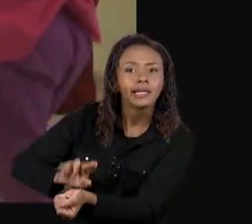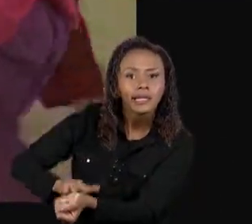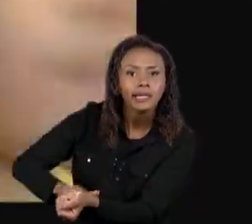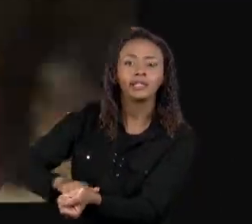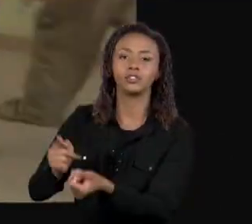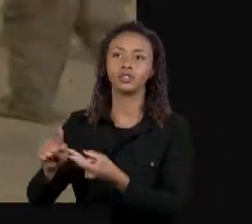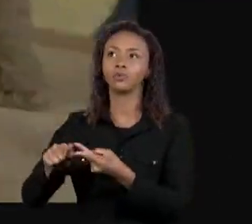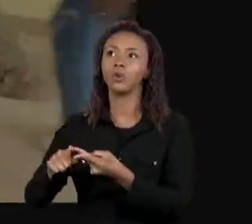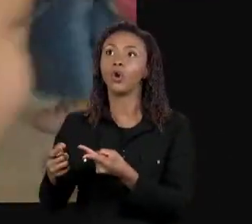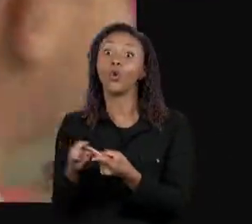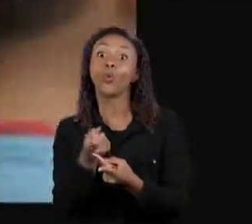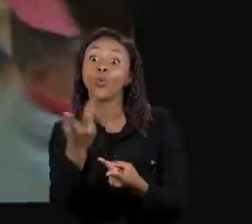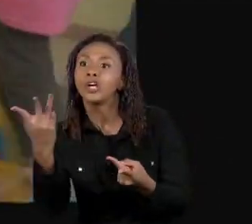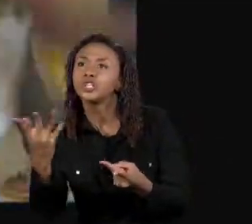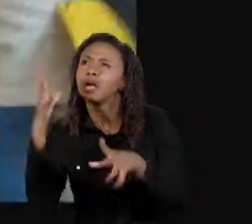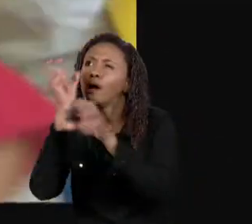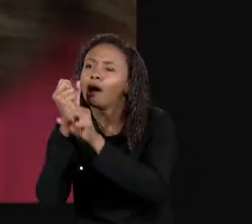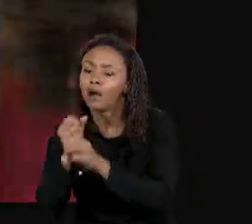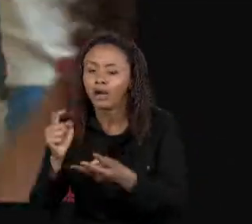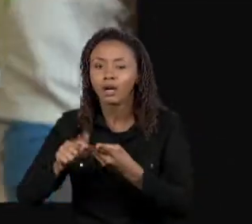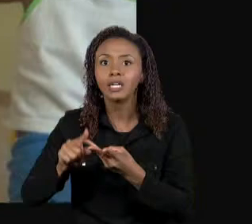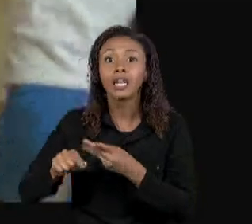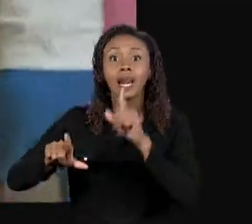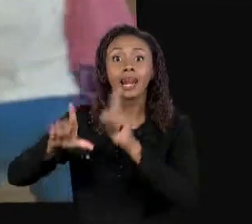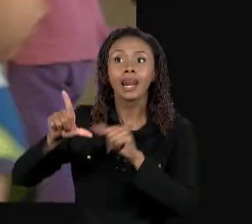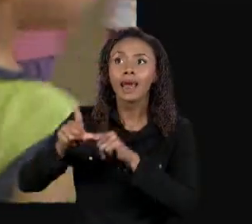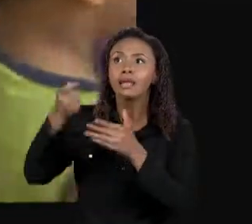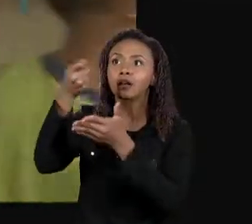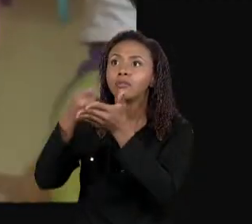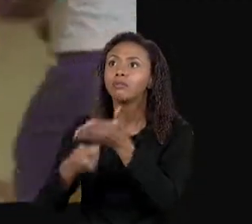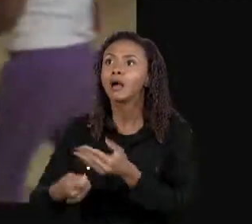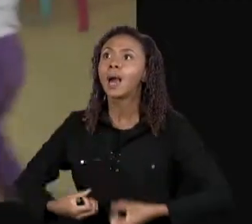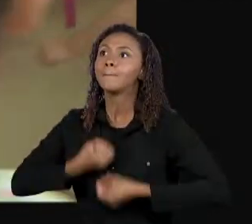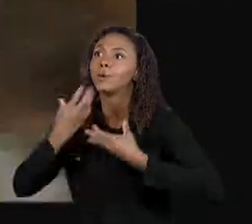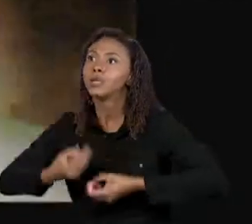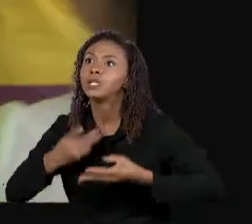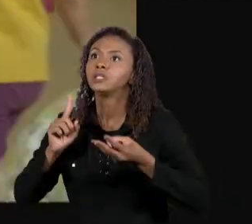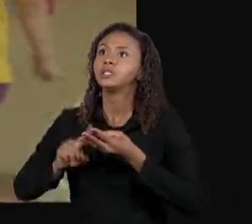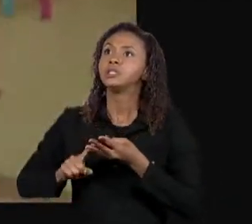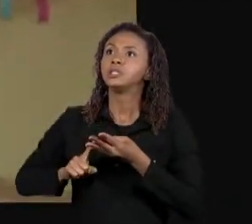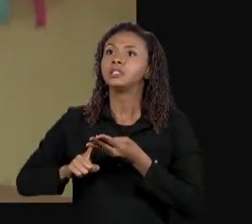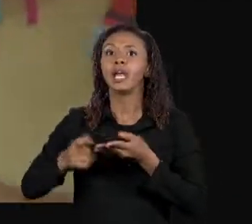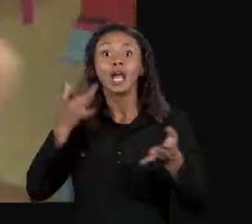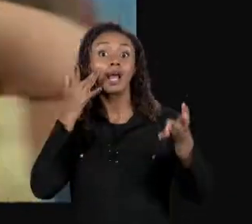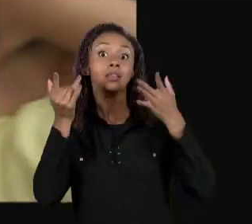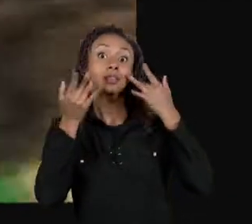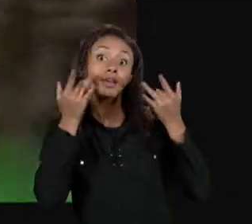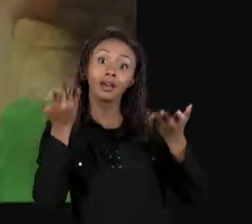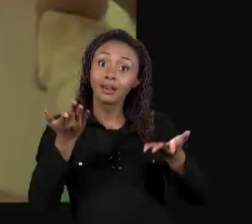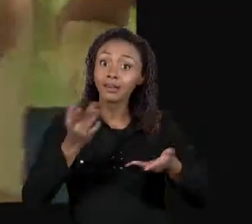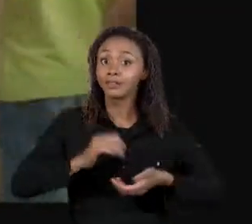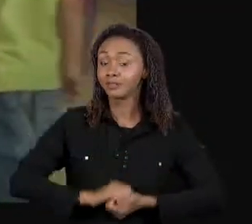ela tem dramaticidade, ela tem poesia. Não pode